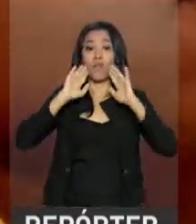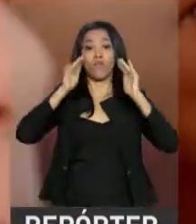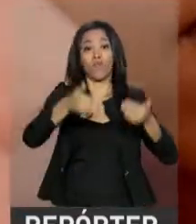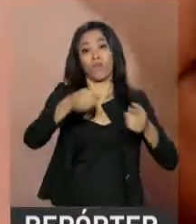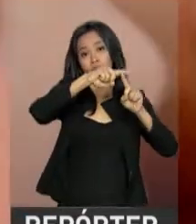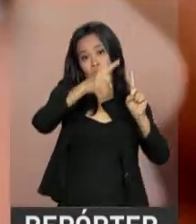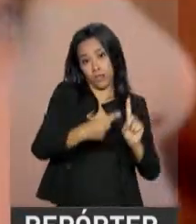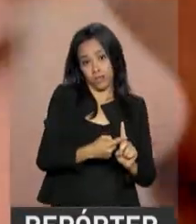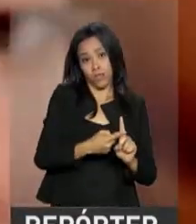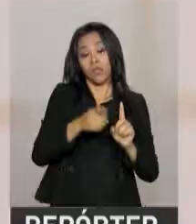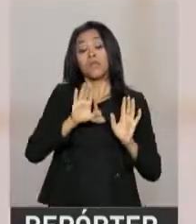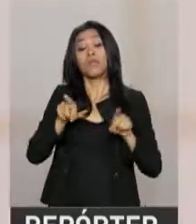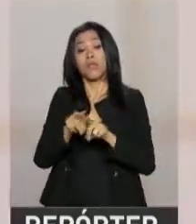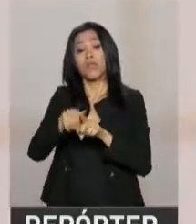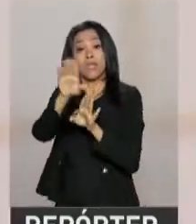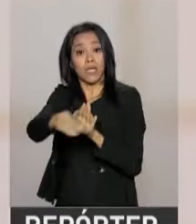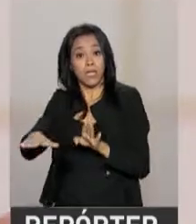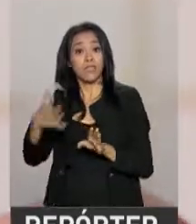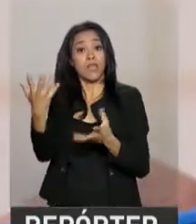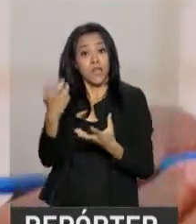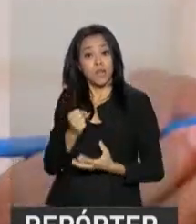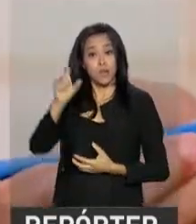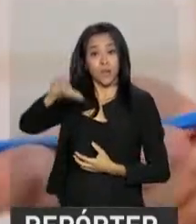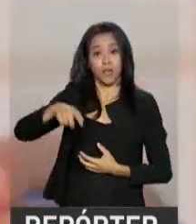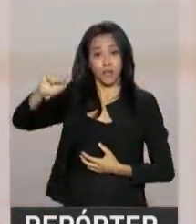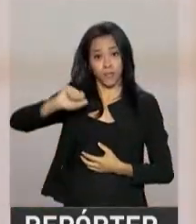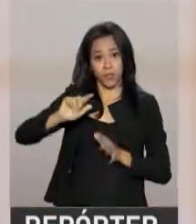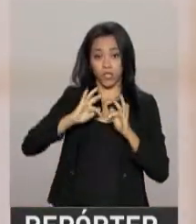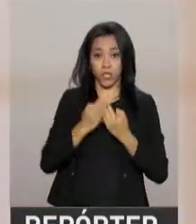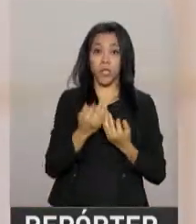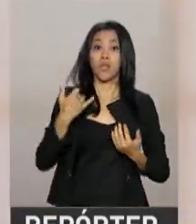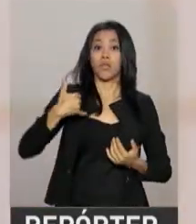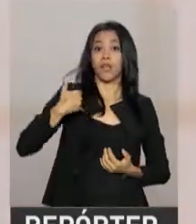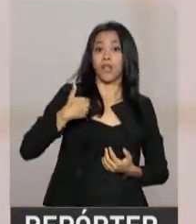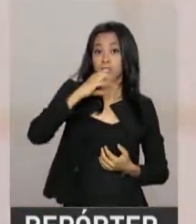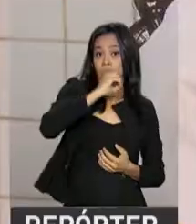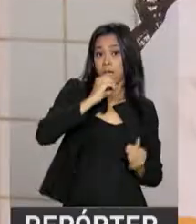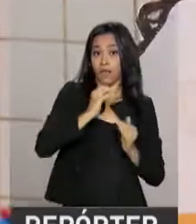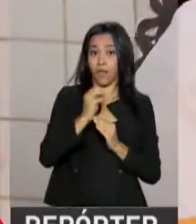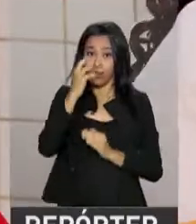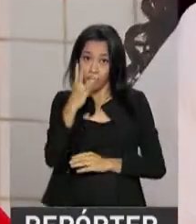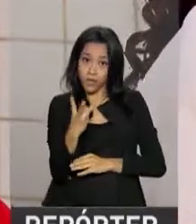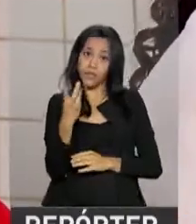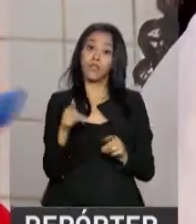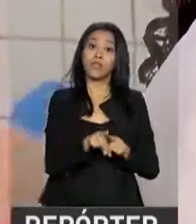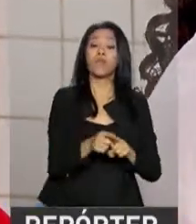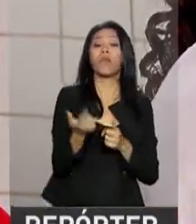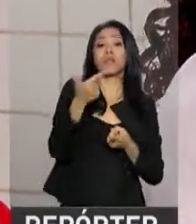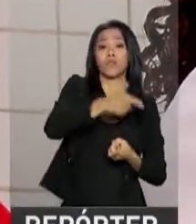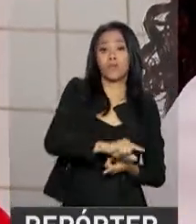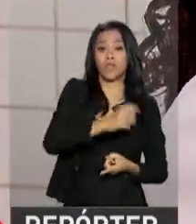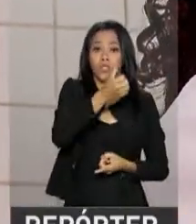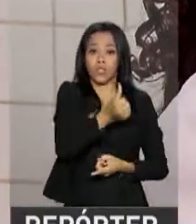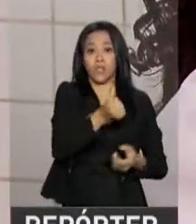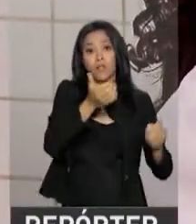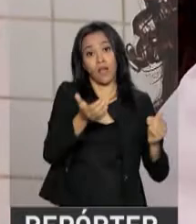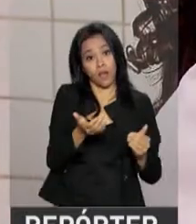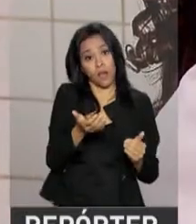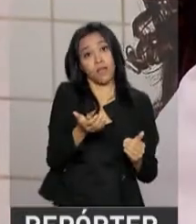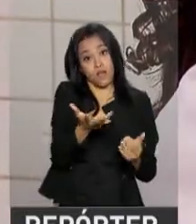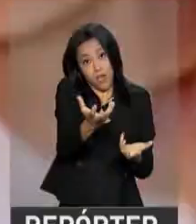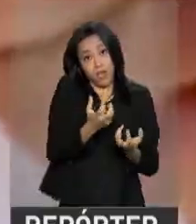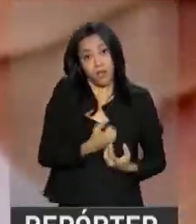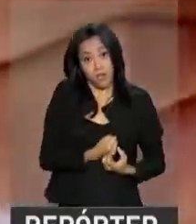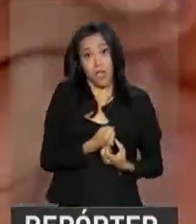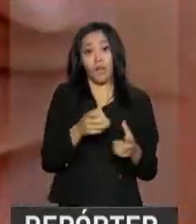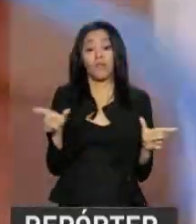crianças os beneficiários do bolsa família com idades entre 0 e 3 anos e aquelas de até 6 anos que recebem o benefício de prestação